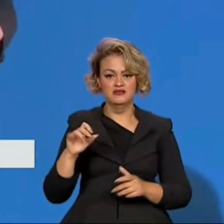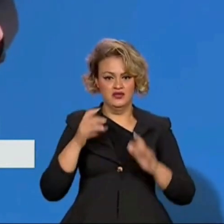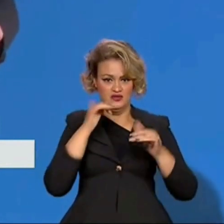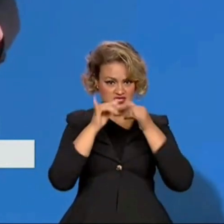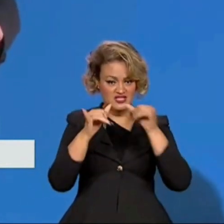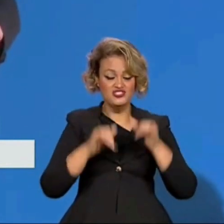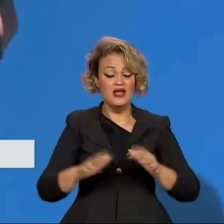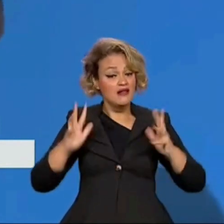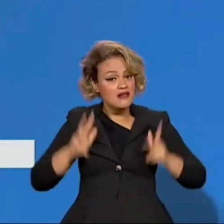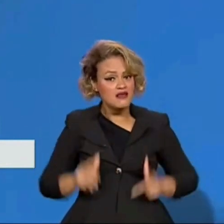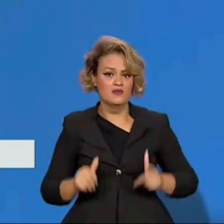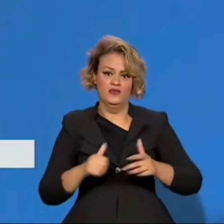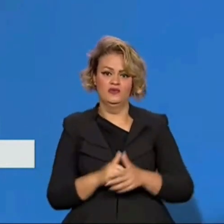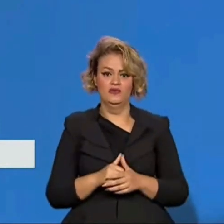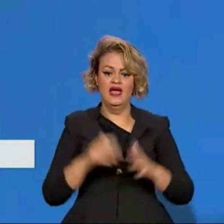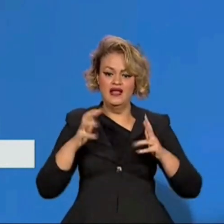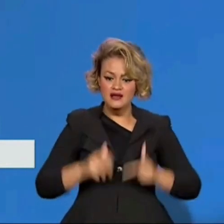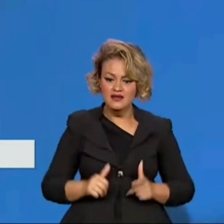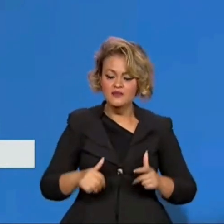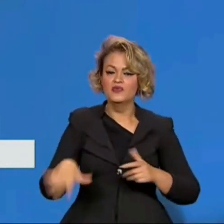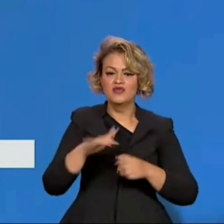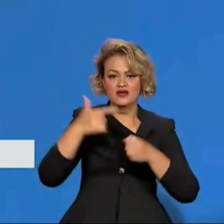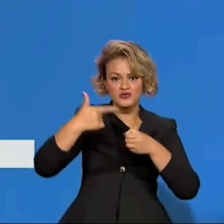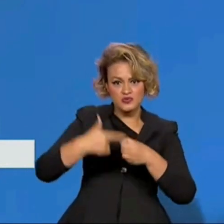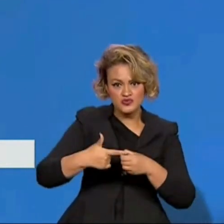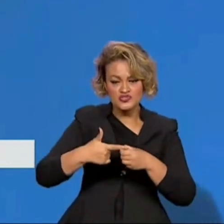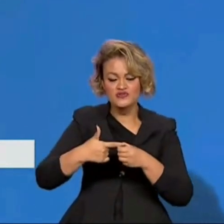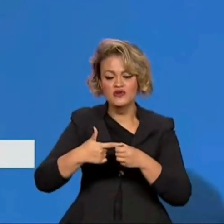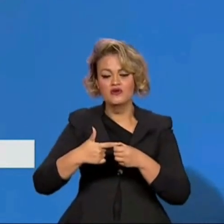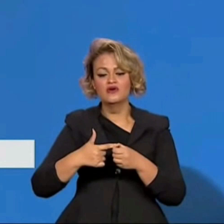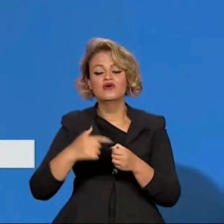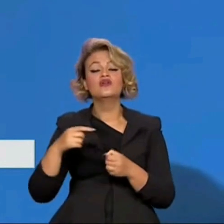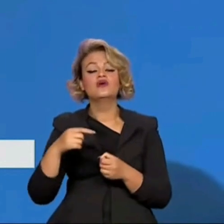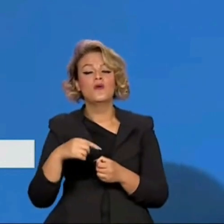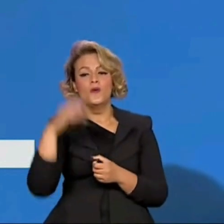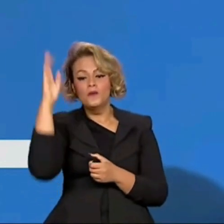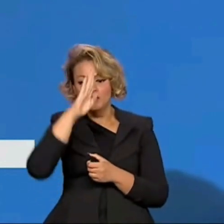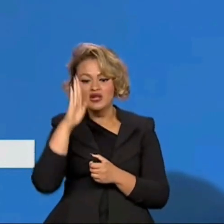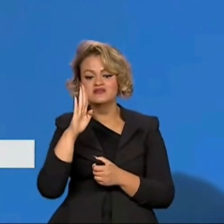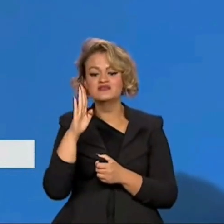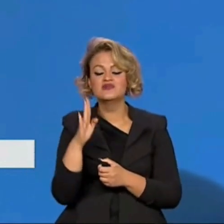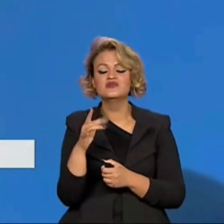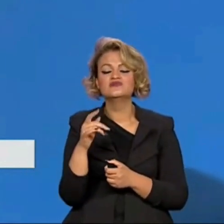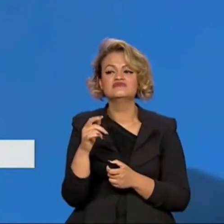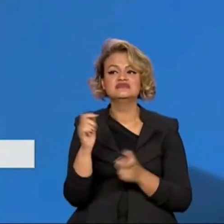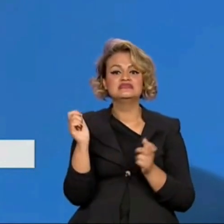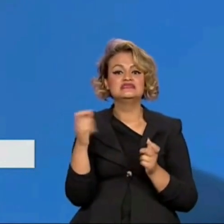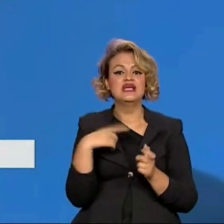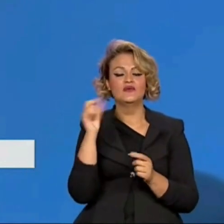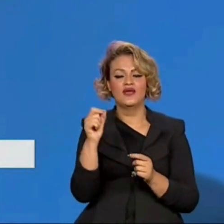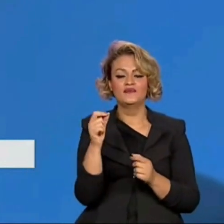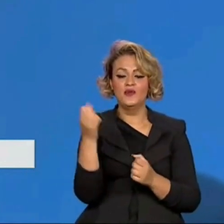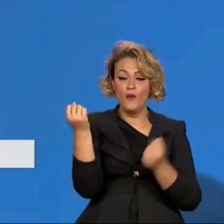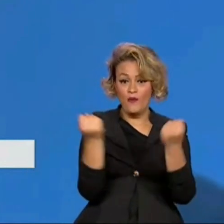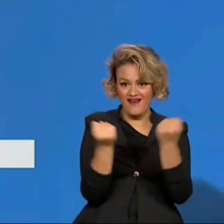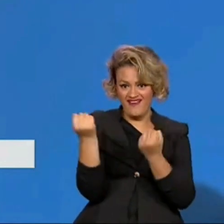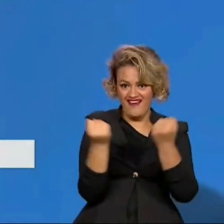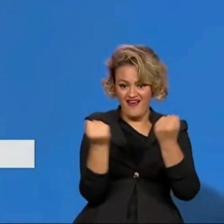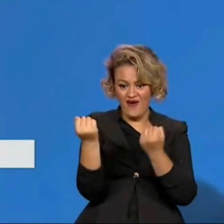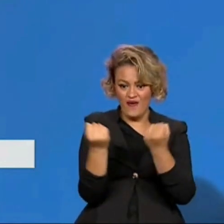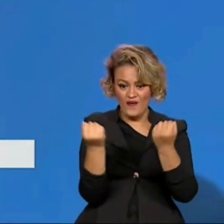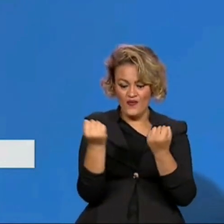limpa. Mesmo na área de combustível, nós somos um país que você tem carro que pode ter um carro